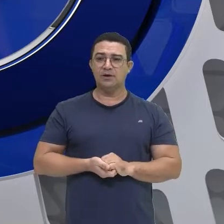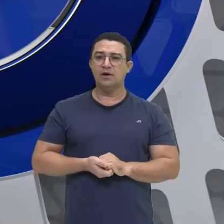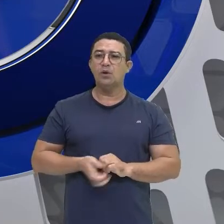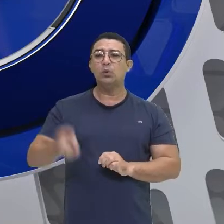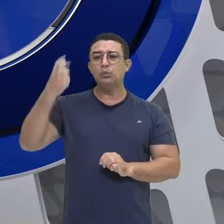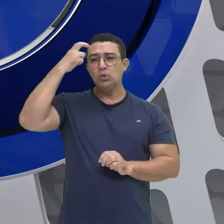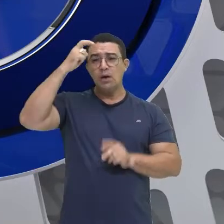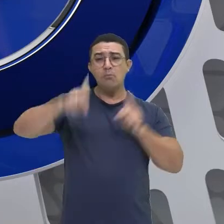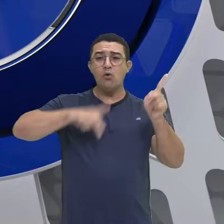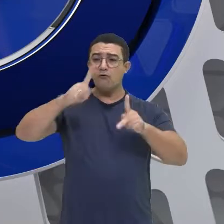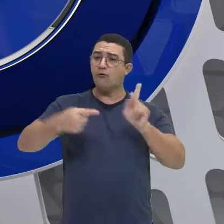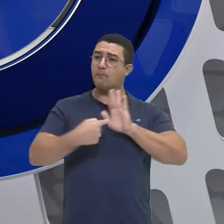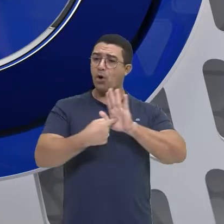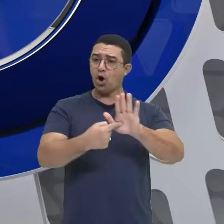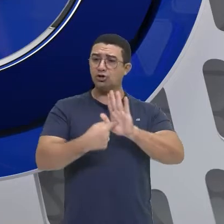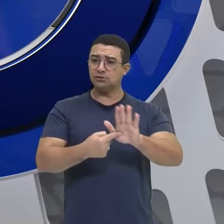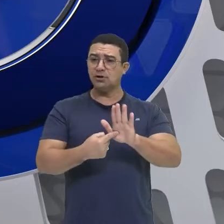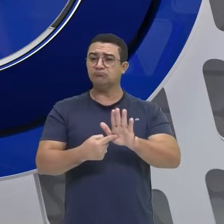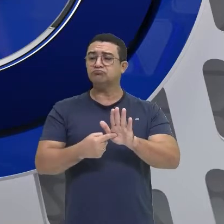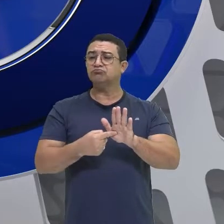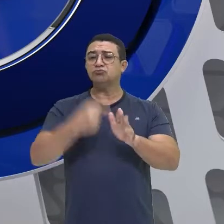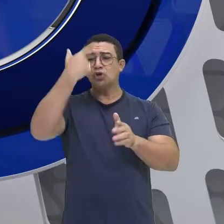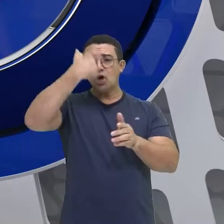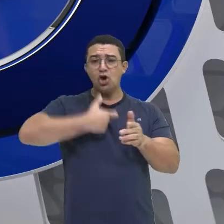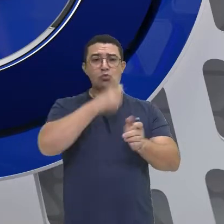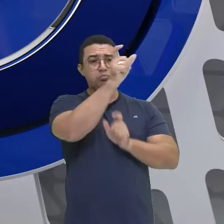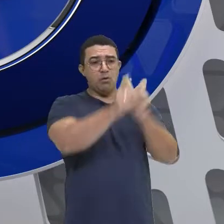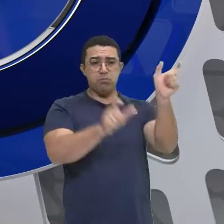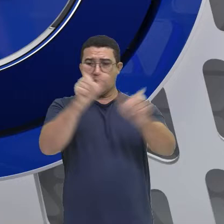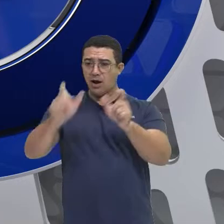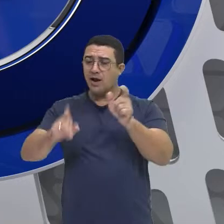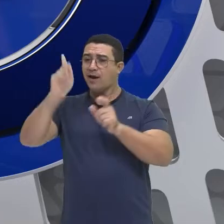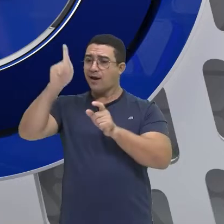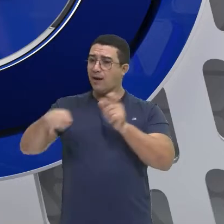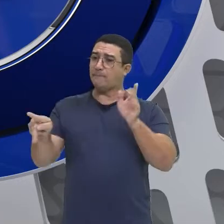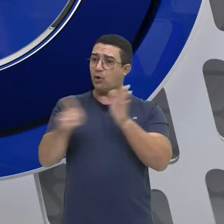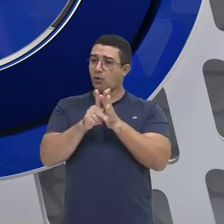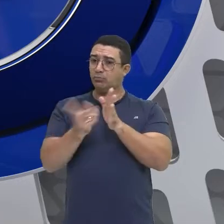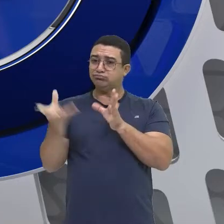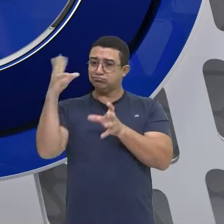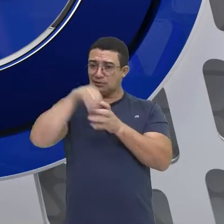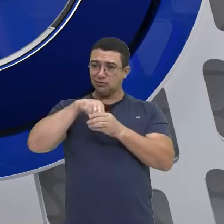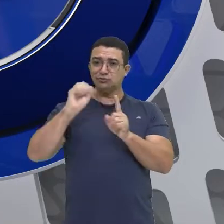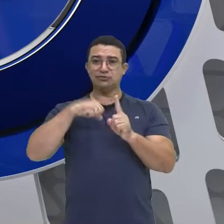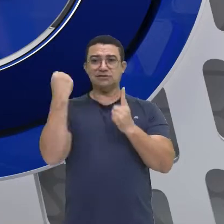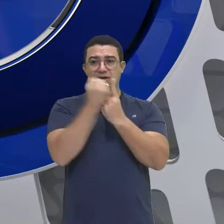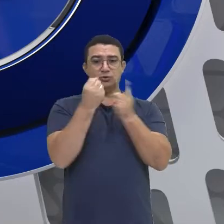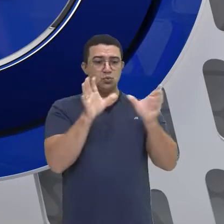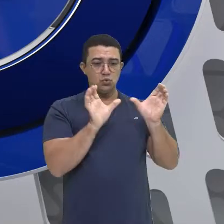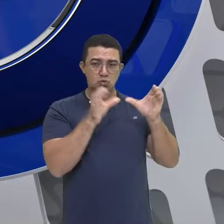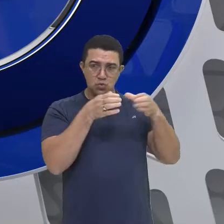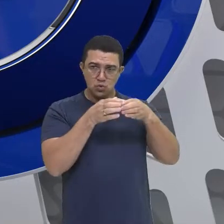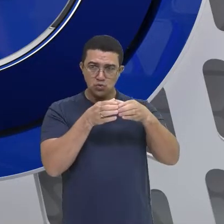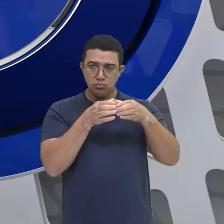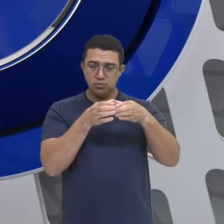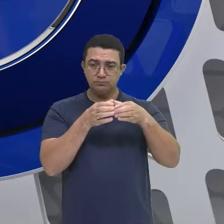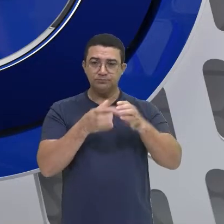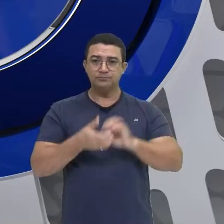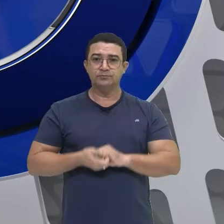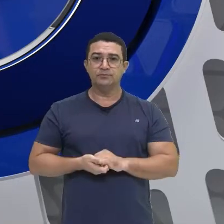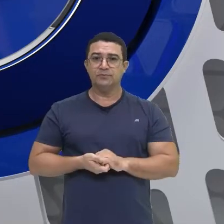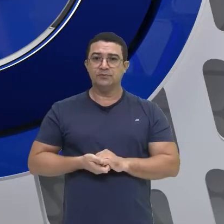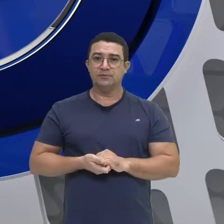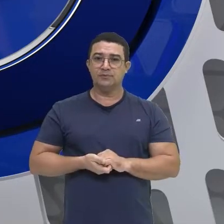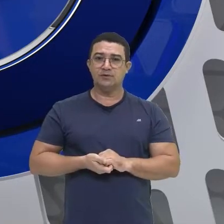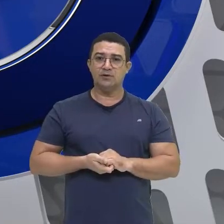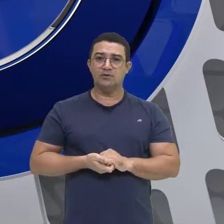quem nós somos enquanto sociedade, enquanto pessoas, né, enquanto integrantes de um meio, de um grupo. Né? Então, a partir